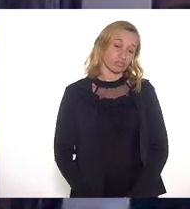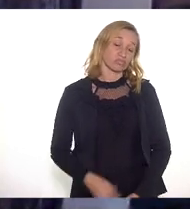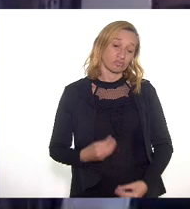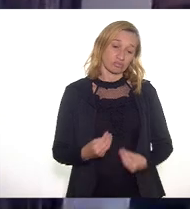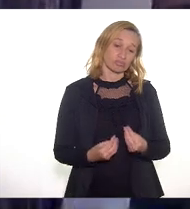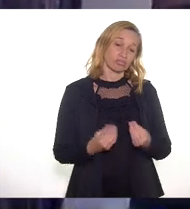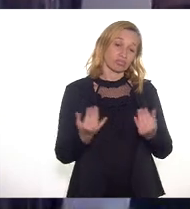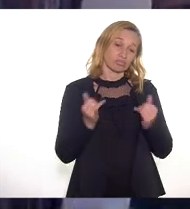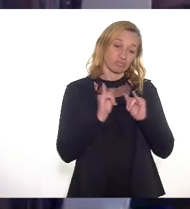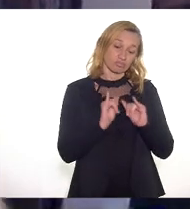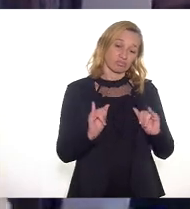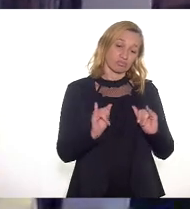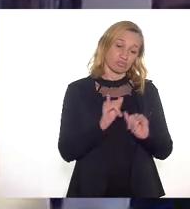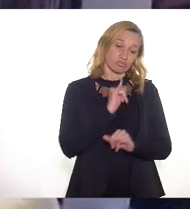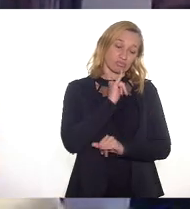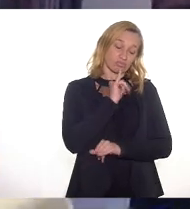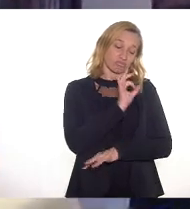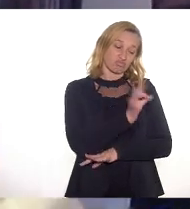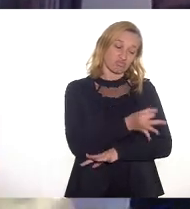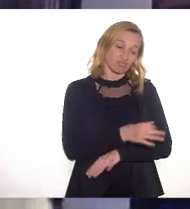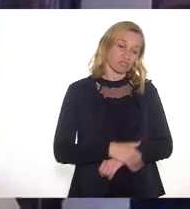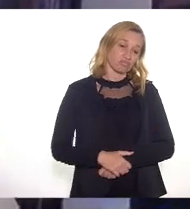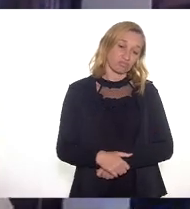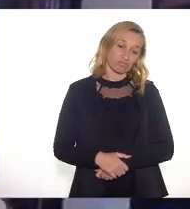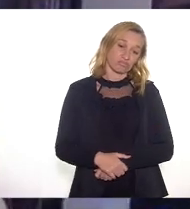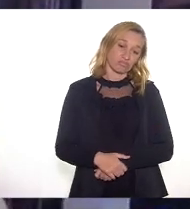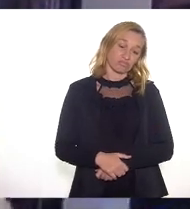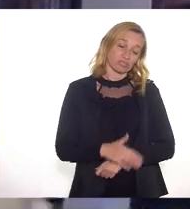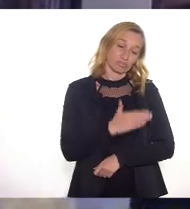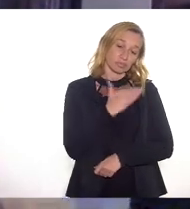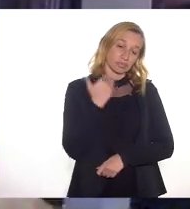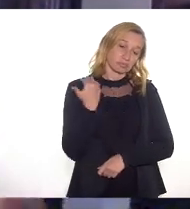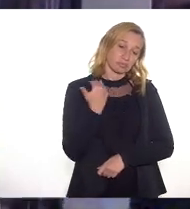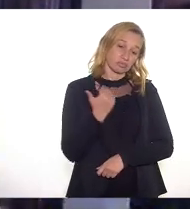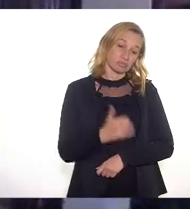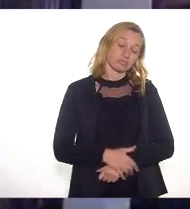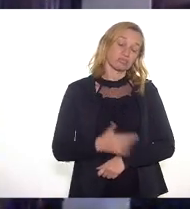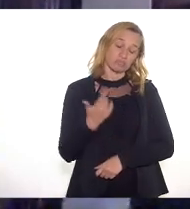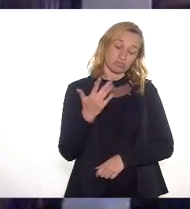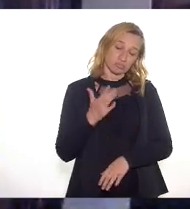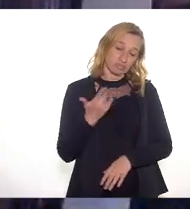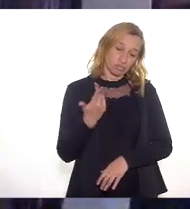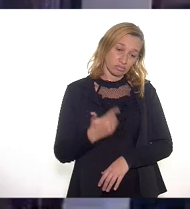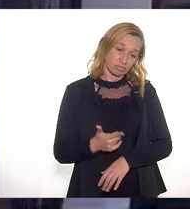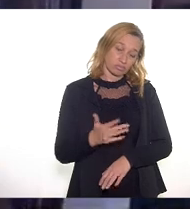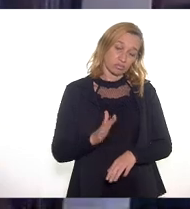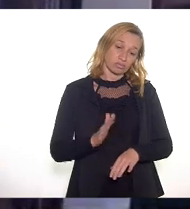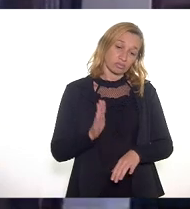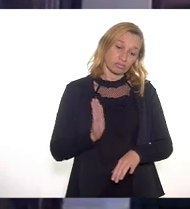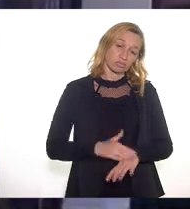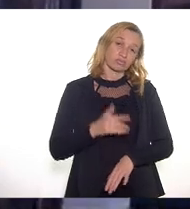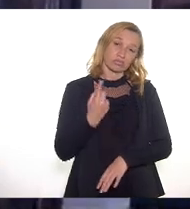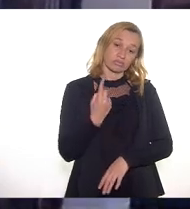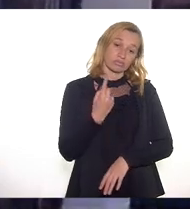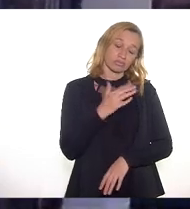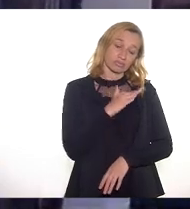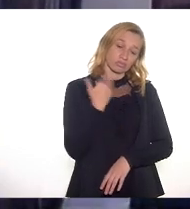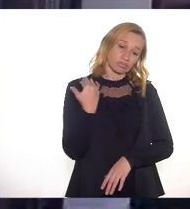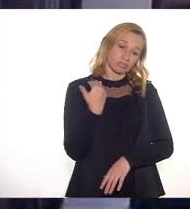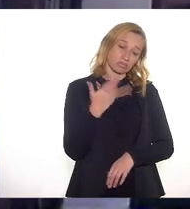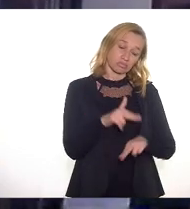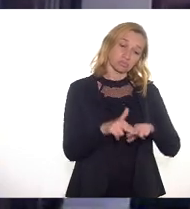notícia triste é exatamente o óbito, mais um óbito registrado por conta